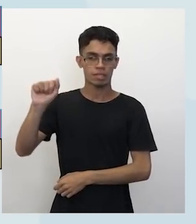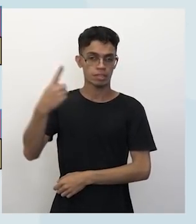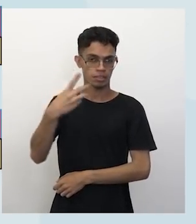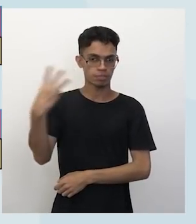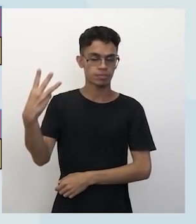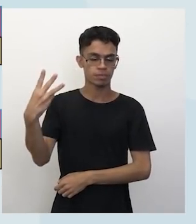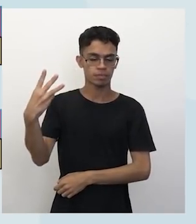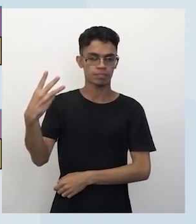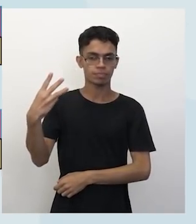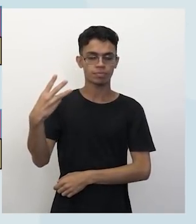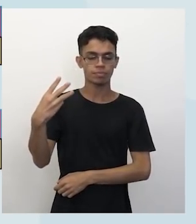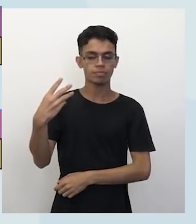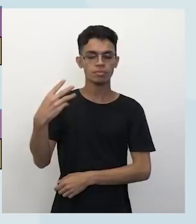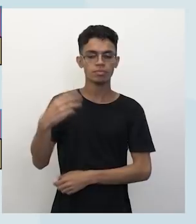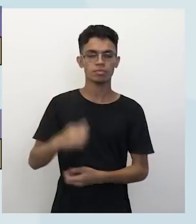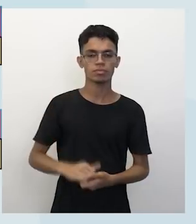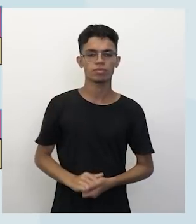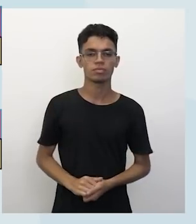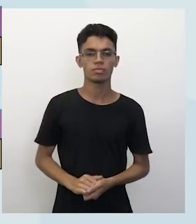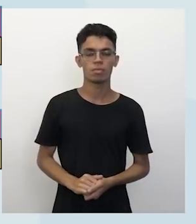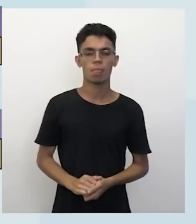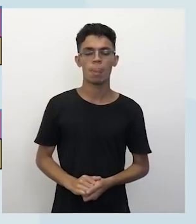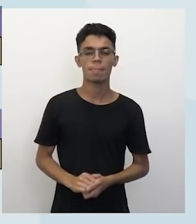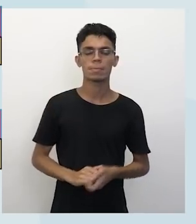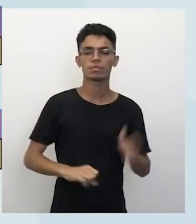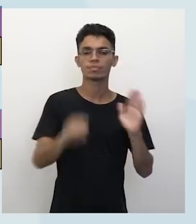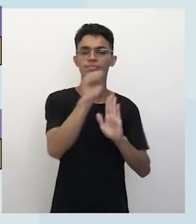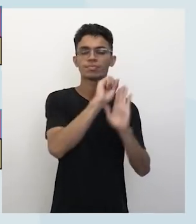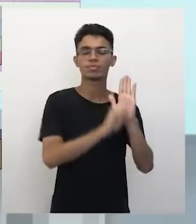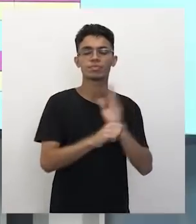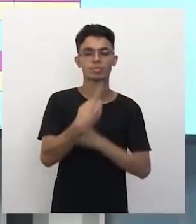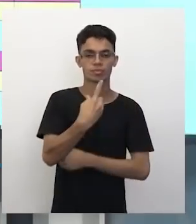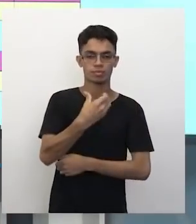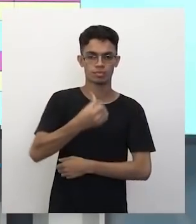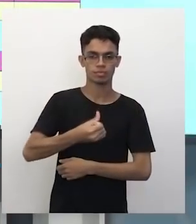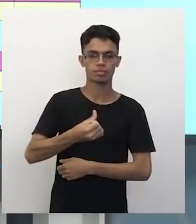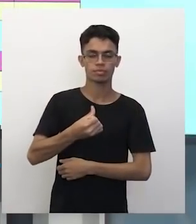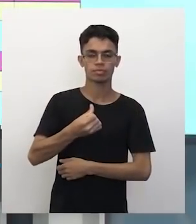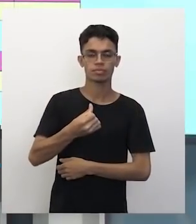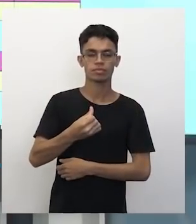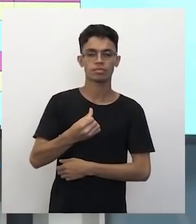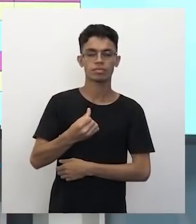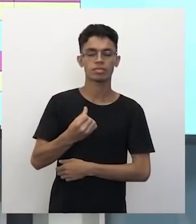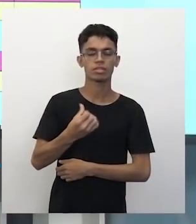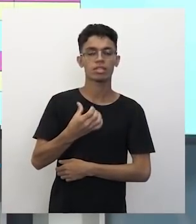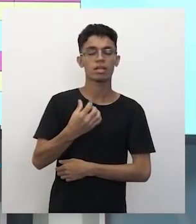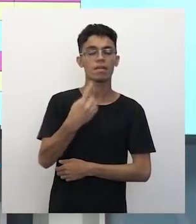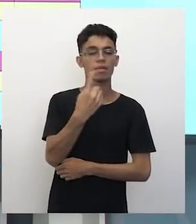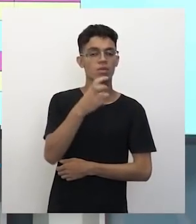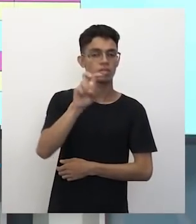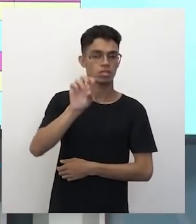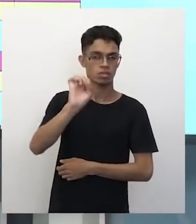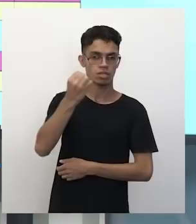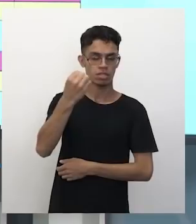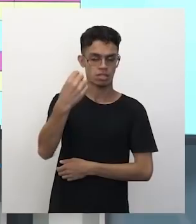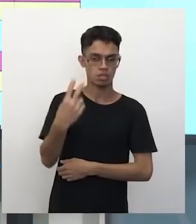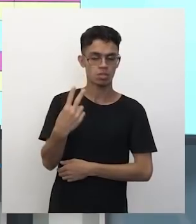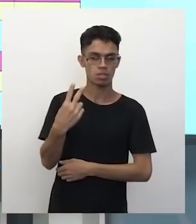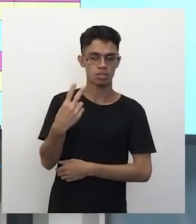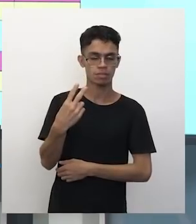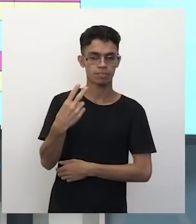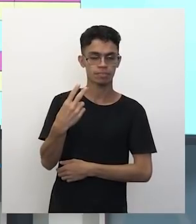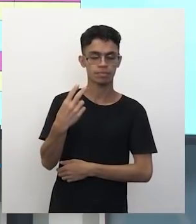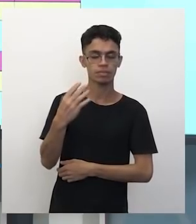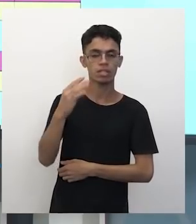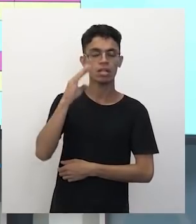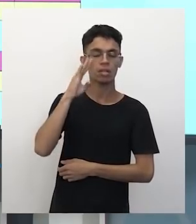Papa, Papa XIII, no século XVI, em 1582, na